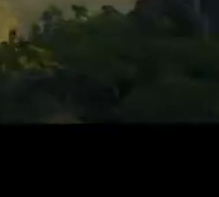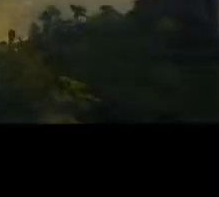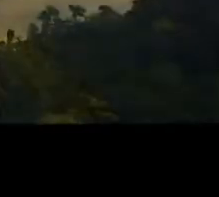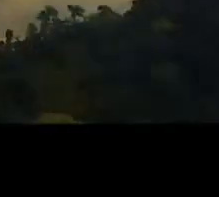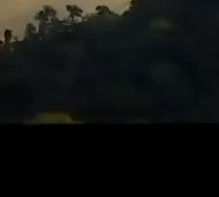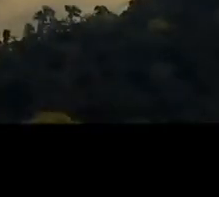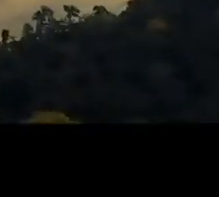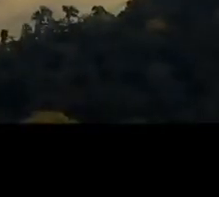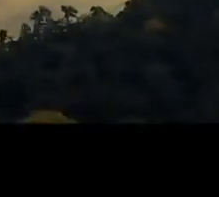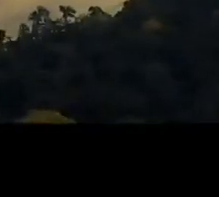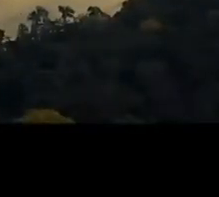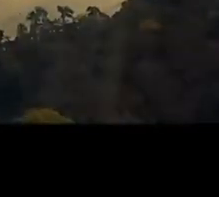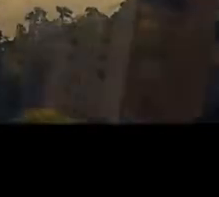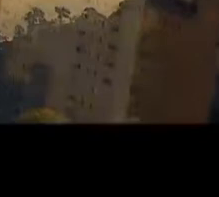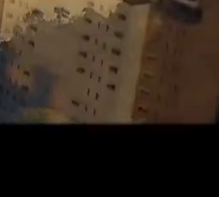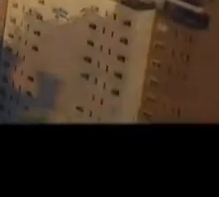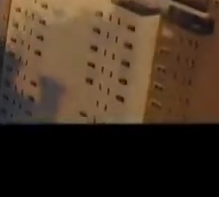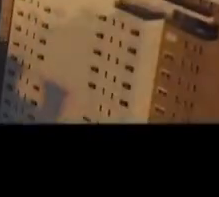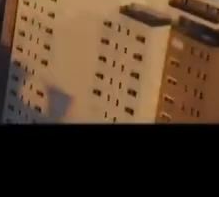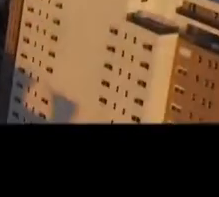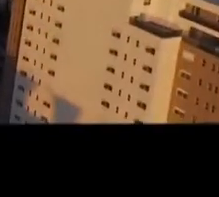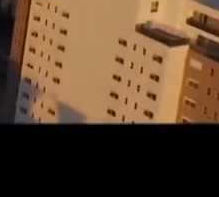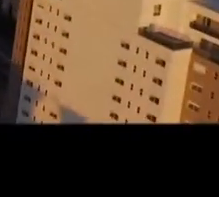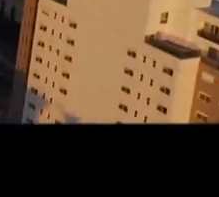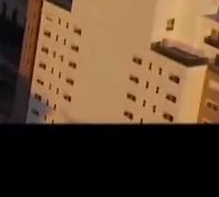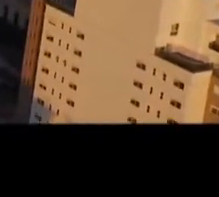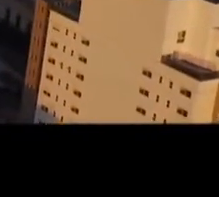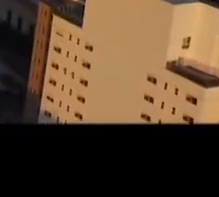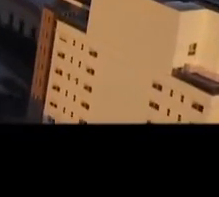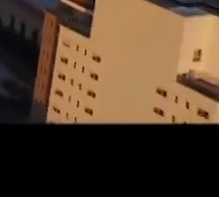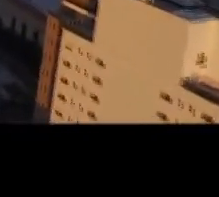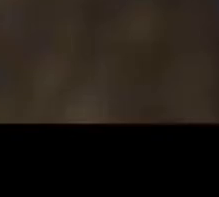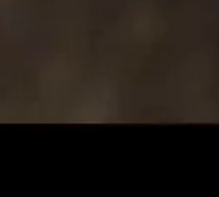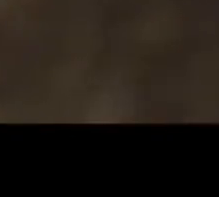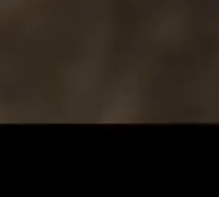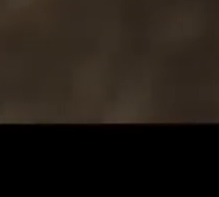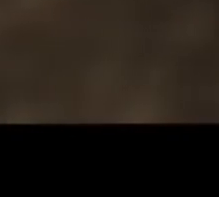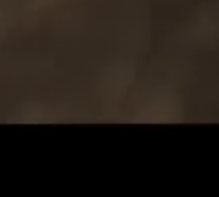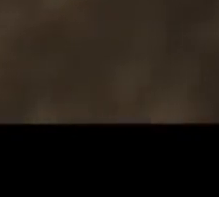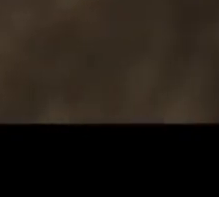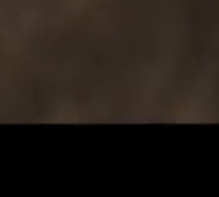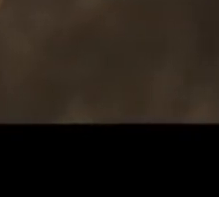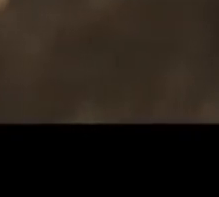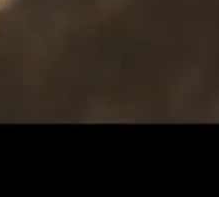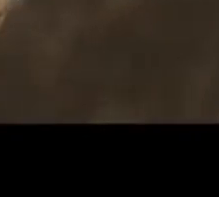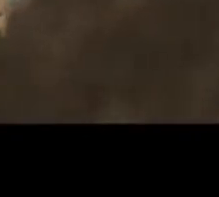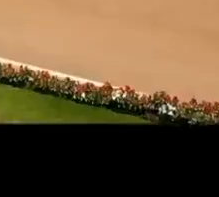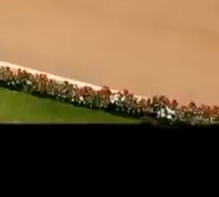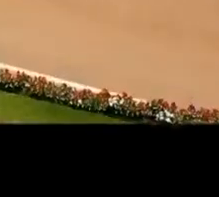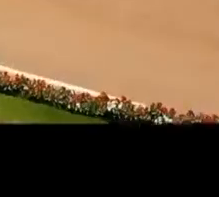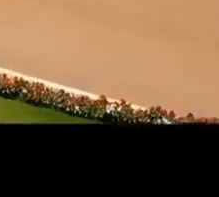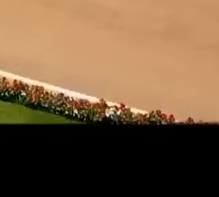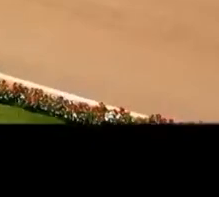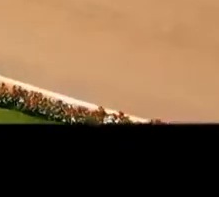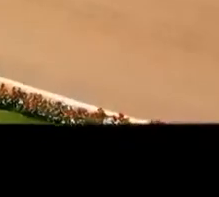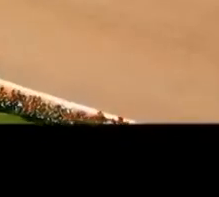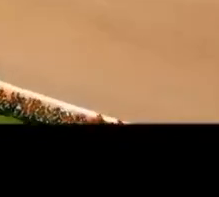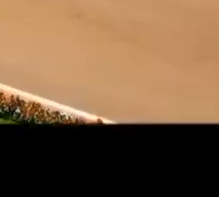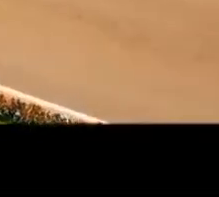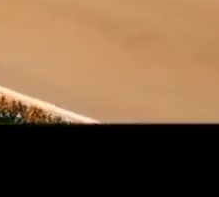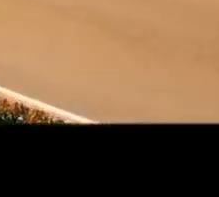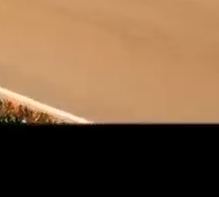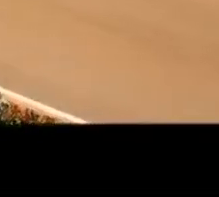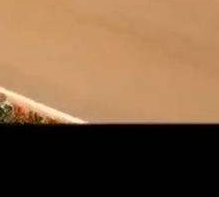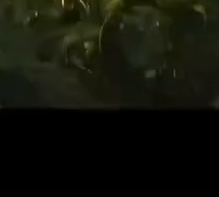terra dura, que sonhara Moreira Cabral. Chova o céu